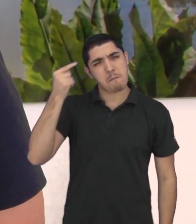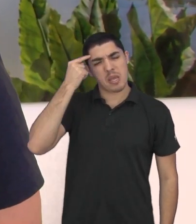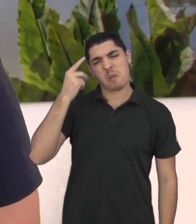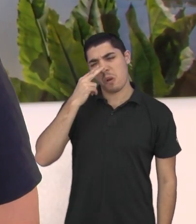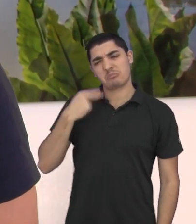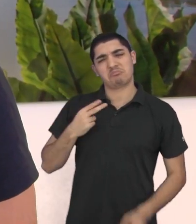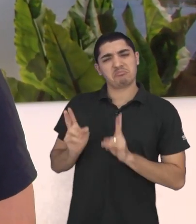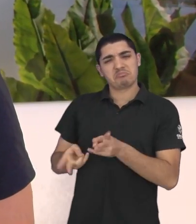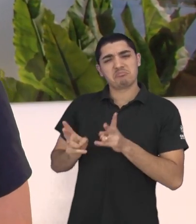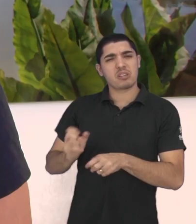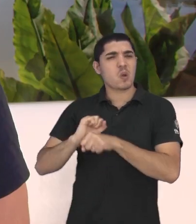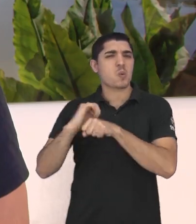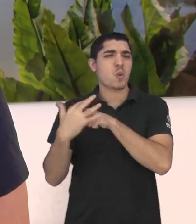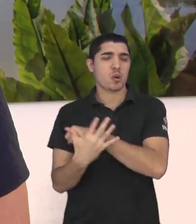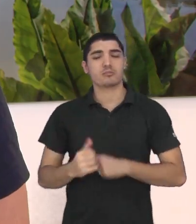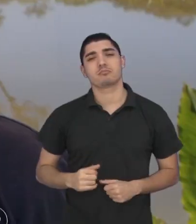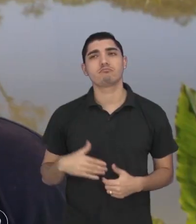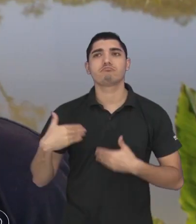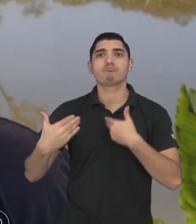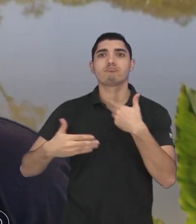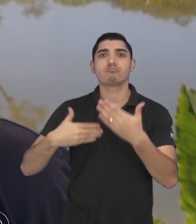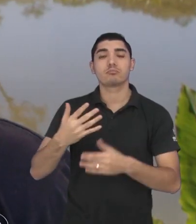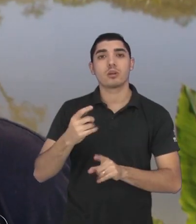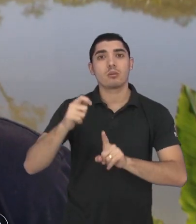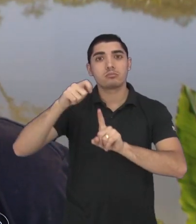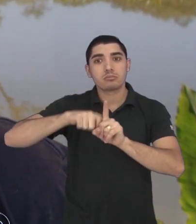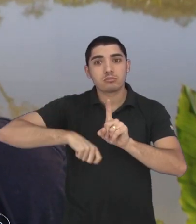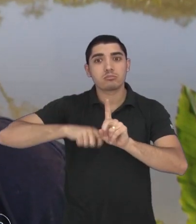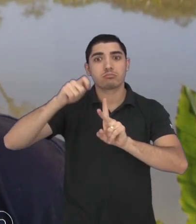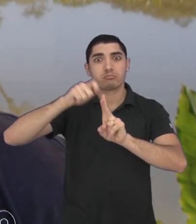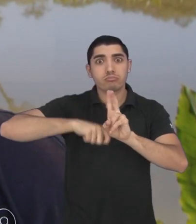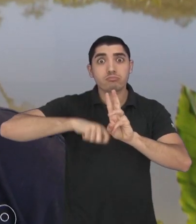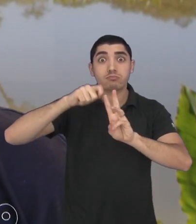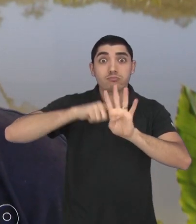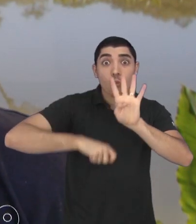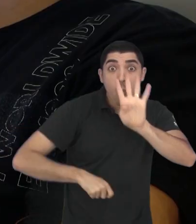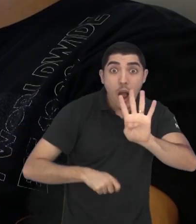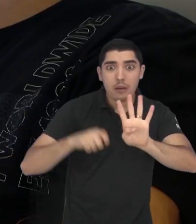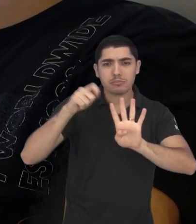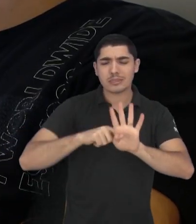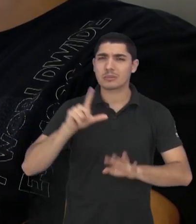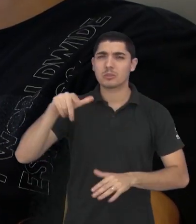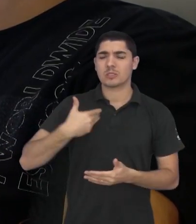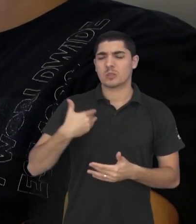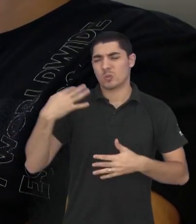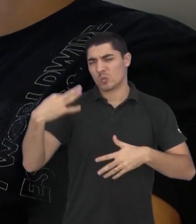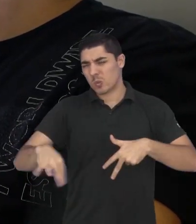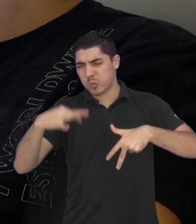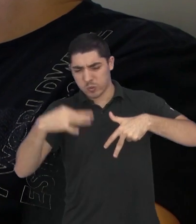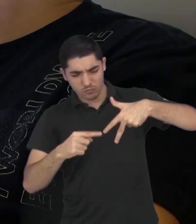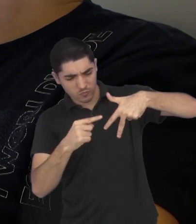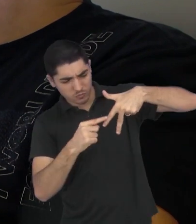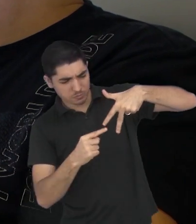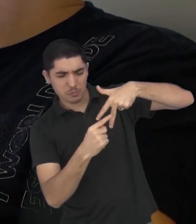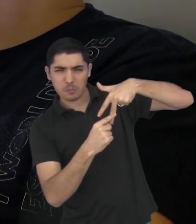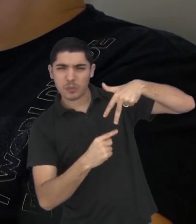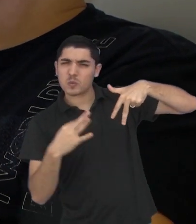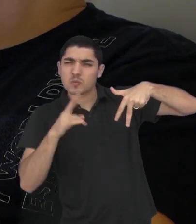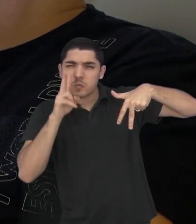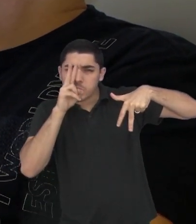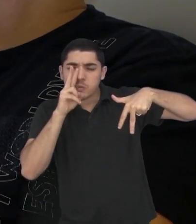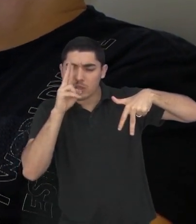que os conselheiros que entraram e os que já estavam lá e continuaram, trabalham no limite máximo e aqui na